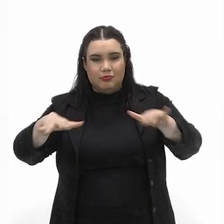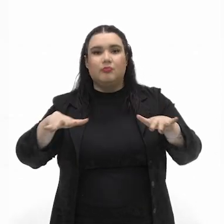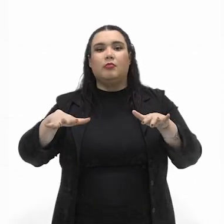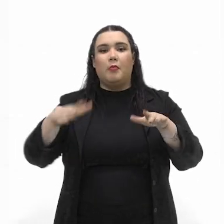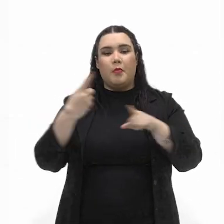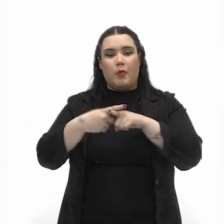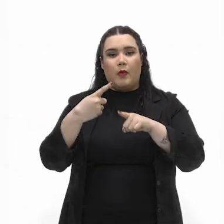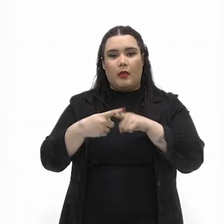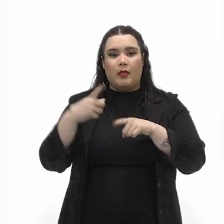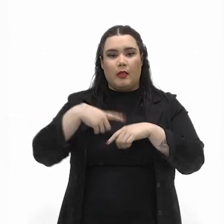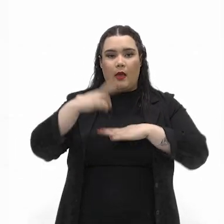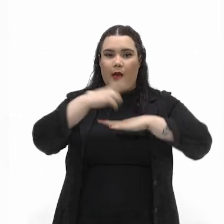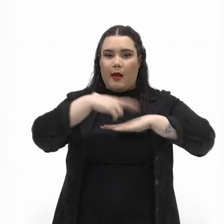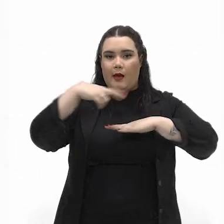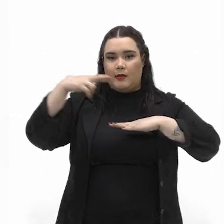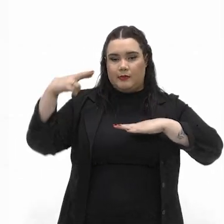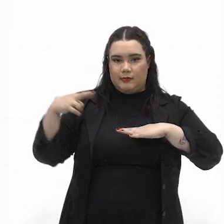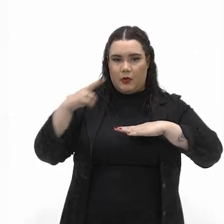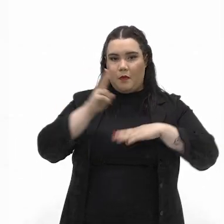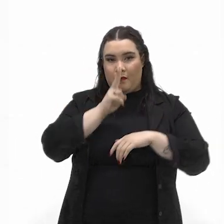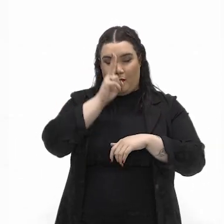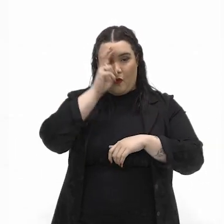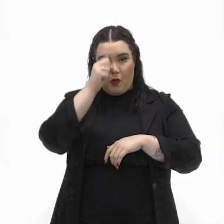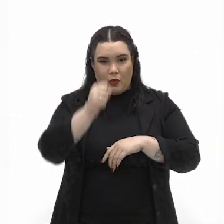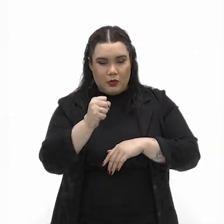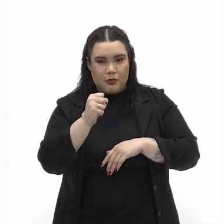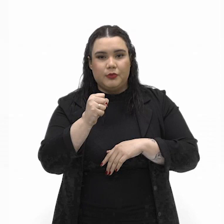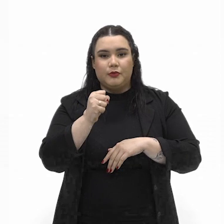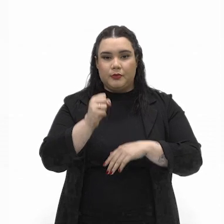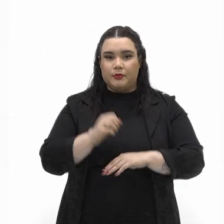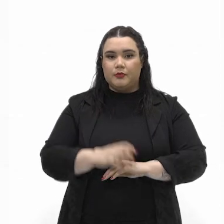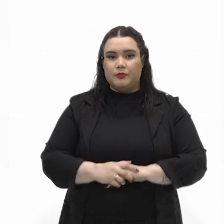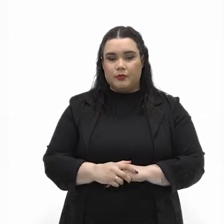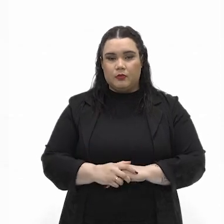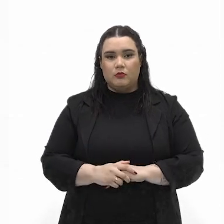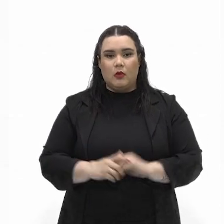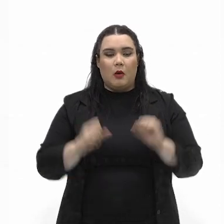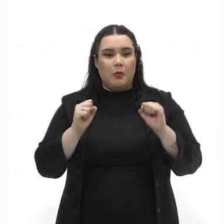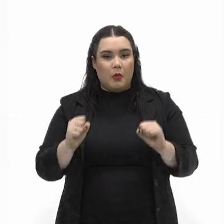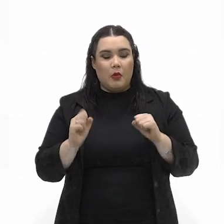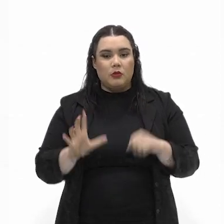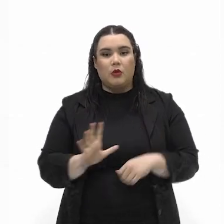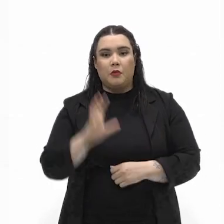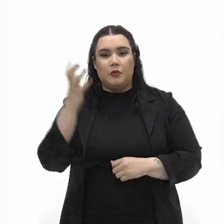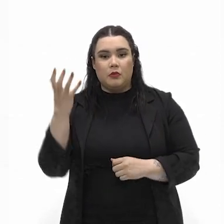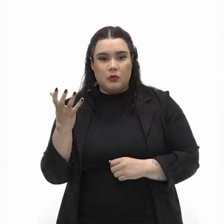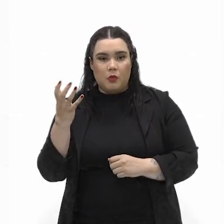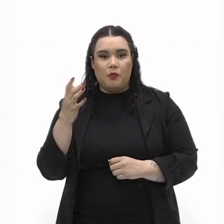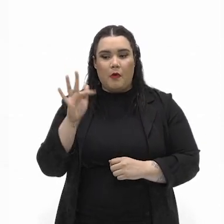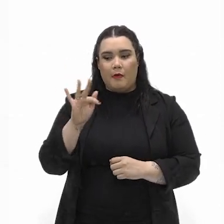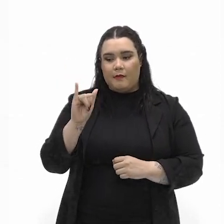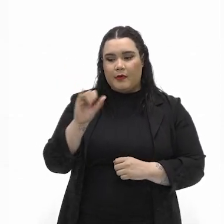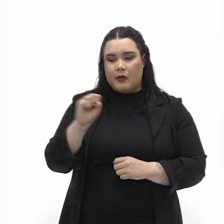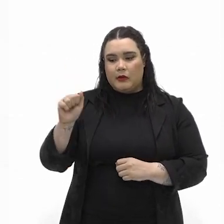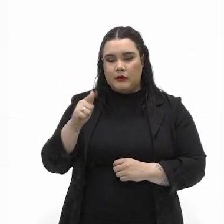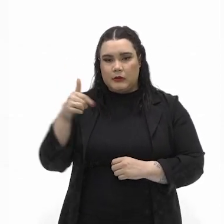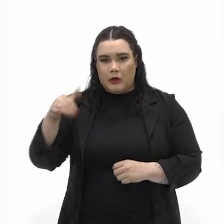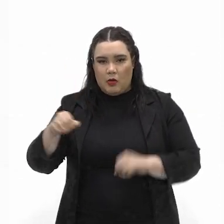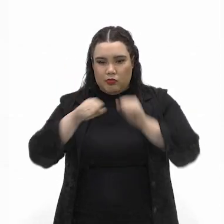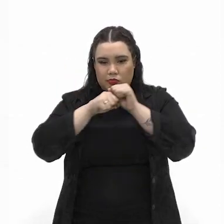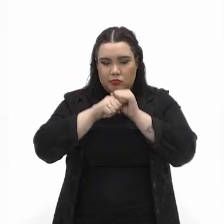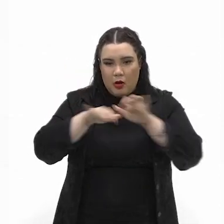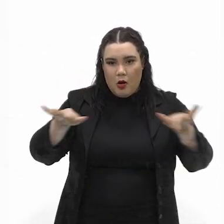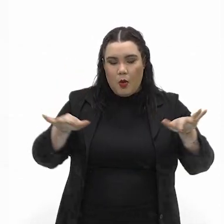de radiações ou de reações nucleares, que podem ser tanto de fissão como de